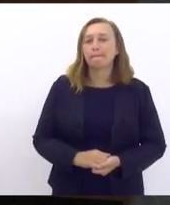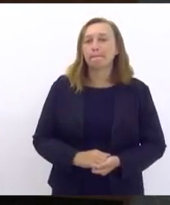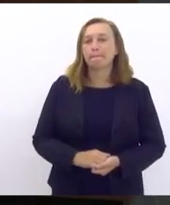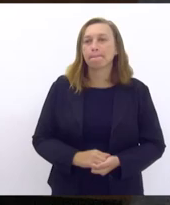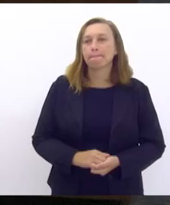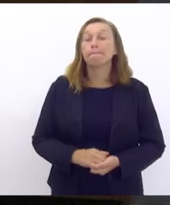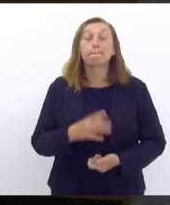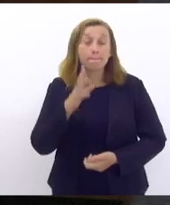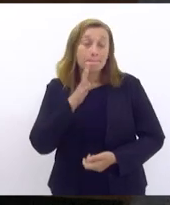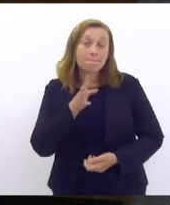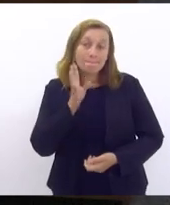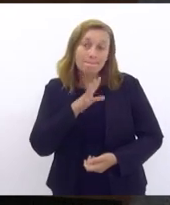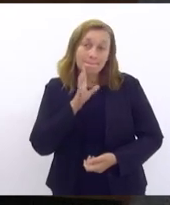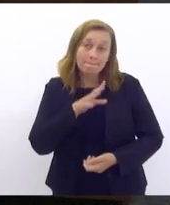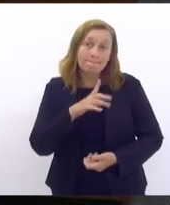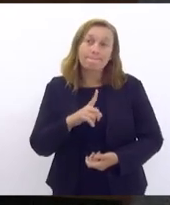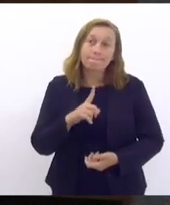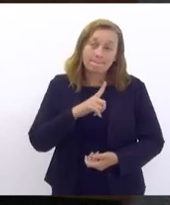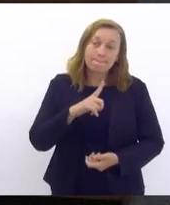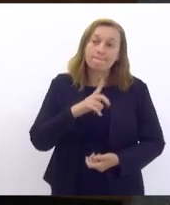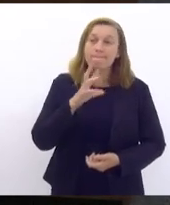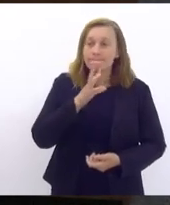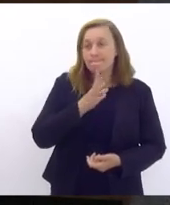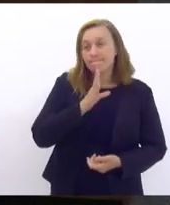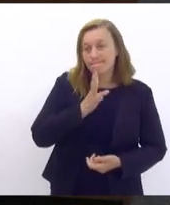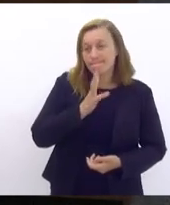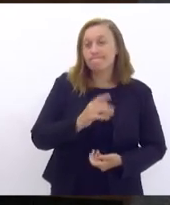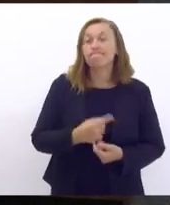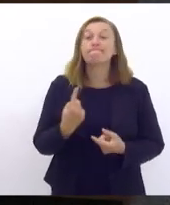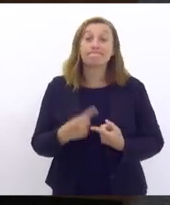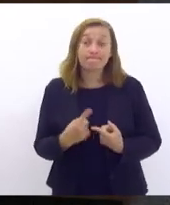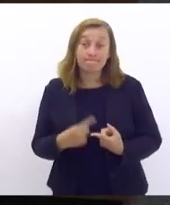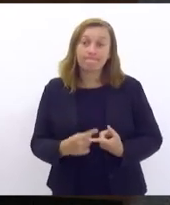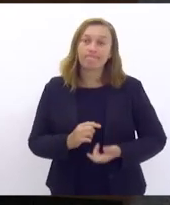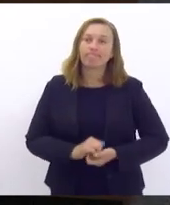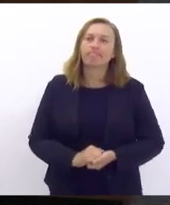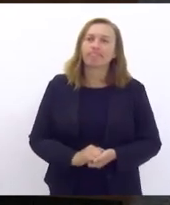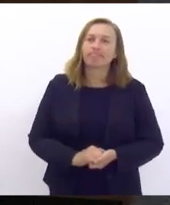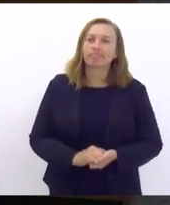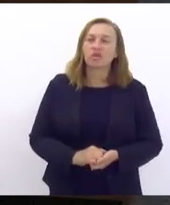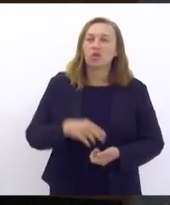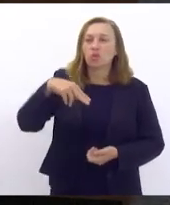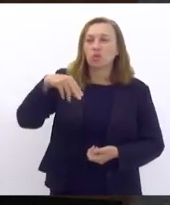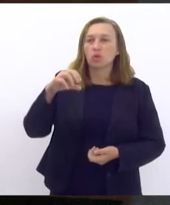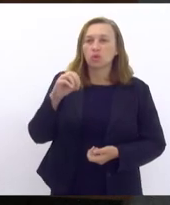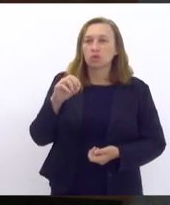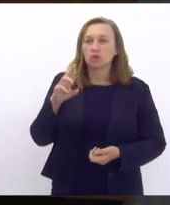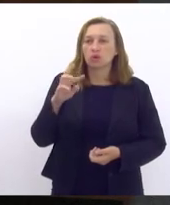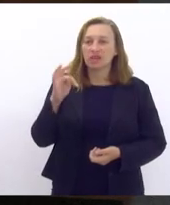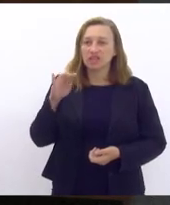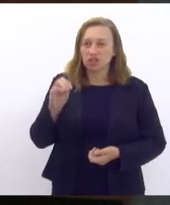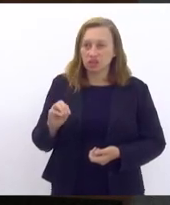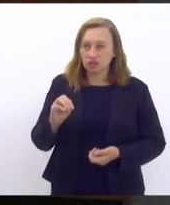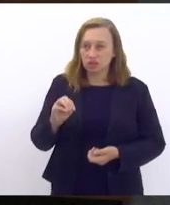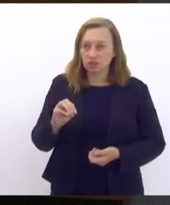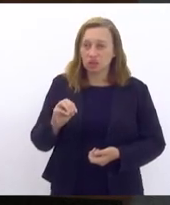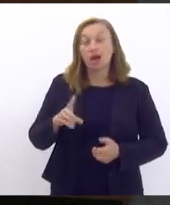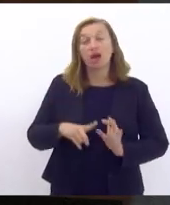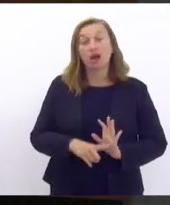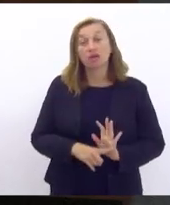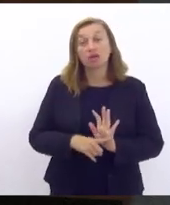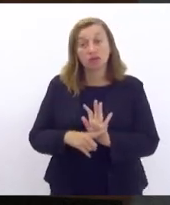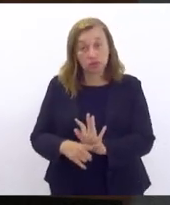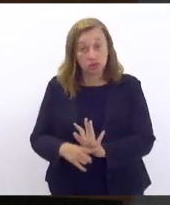É muito bacana que a gente tenha esse reconhecimento, porque os nordestinos deram grande contribuição